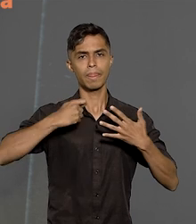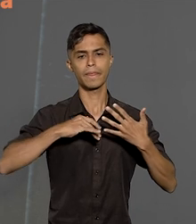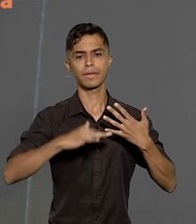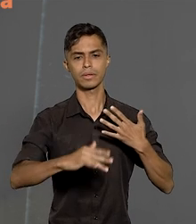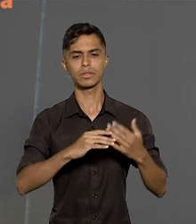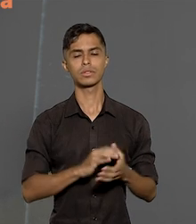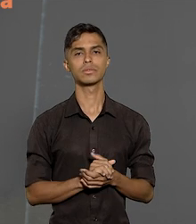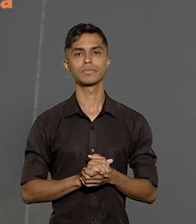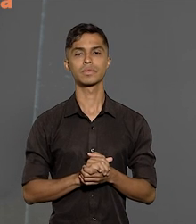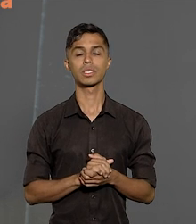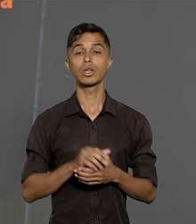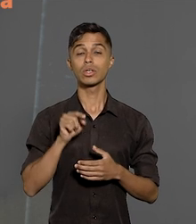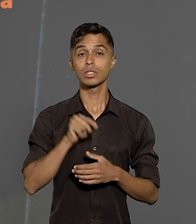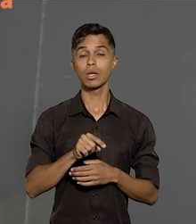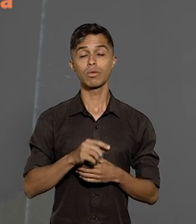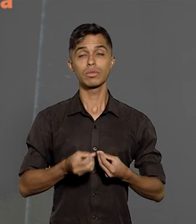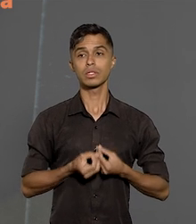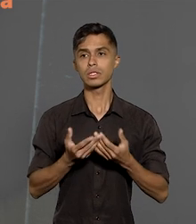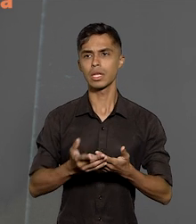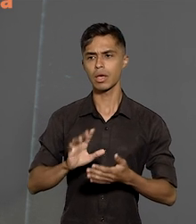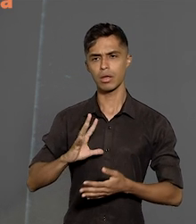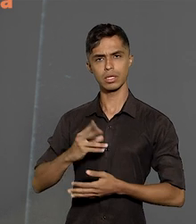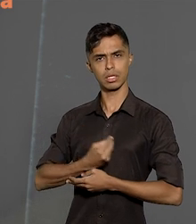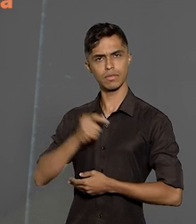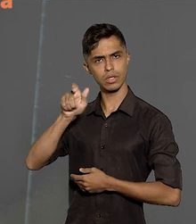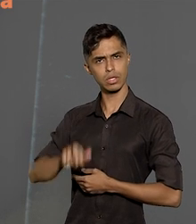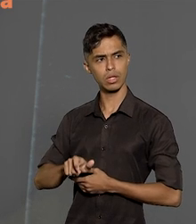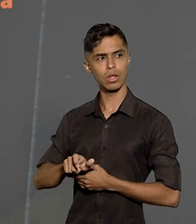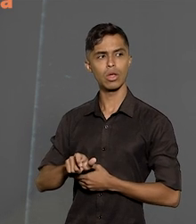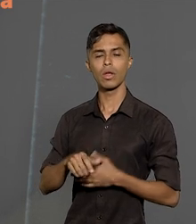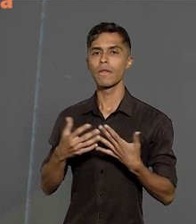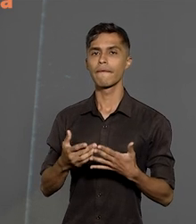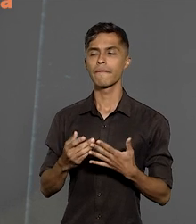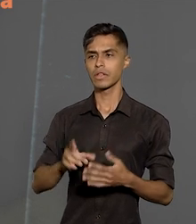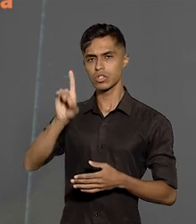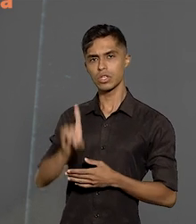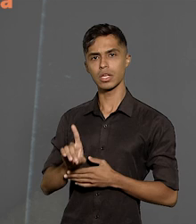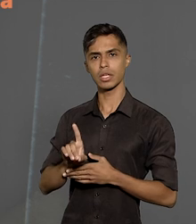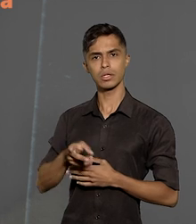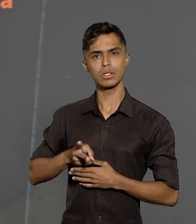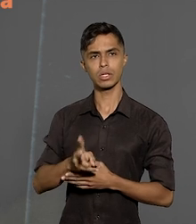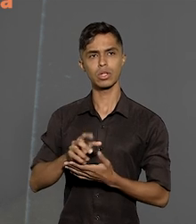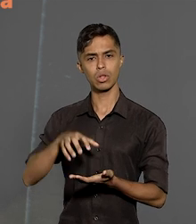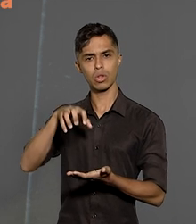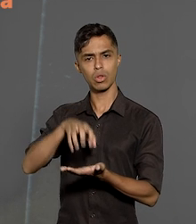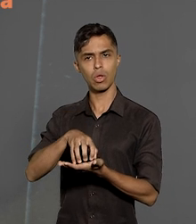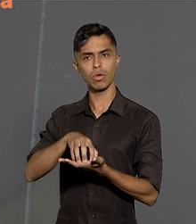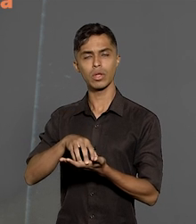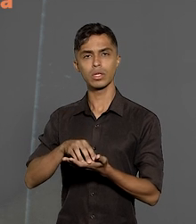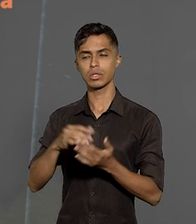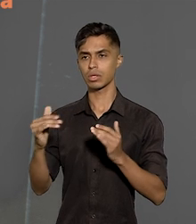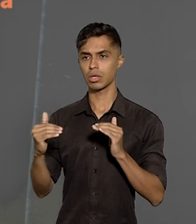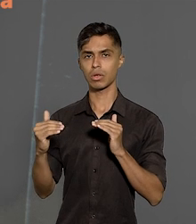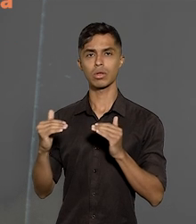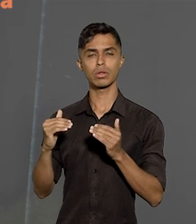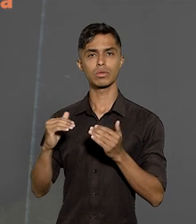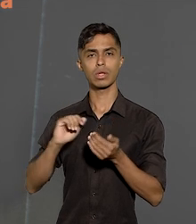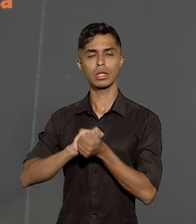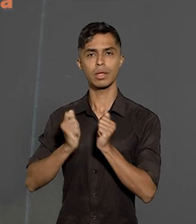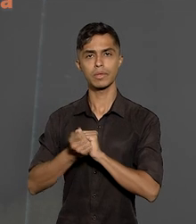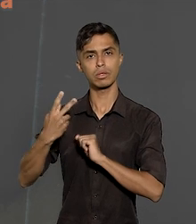de Justiça para garantir a uma travesti presa o direito de permanecer em espaço compatível com a